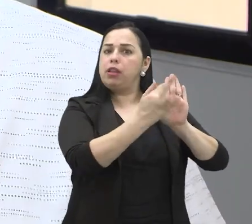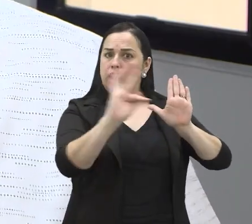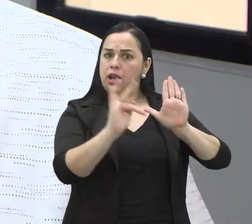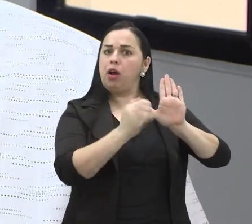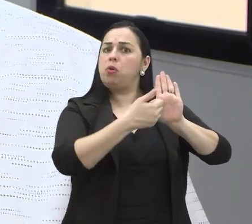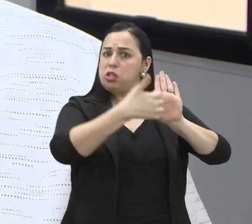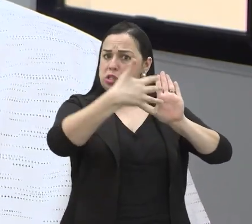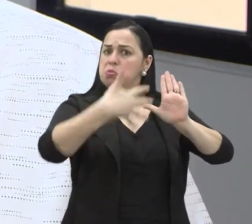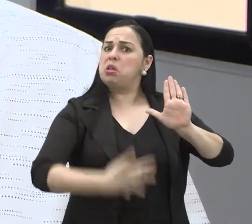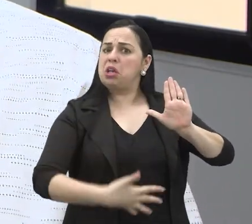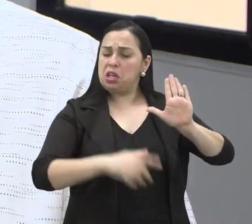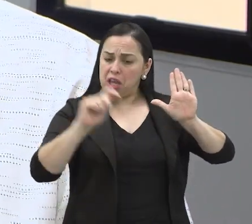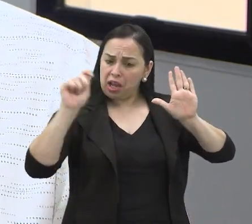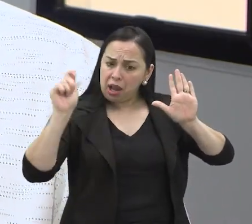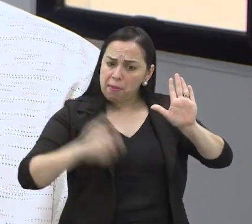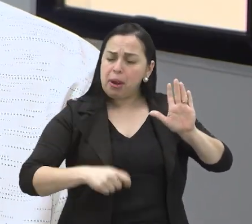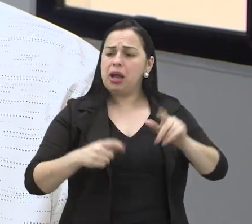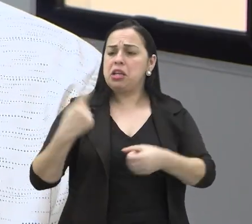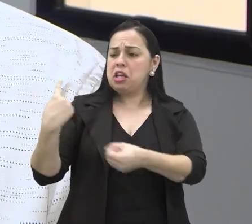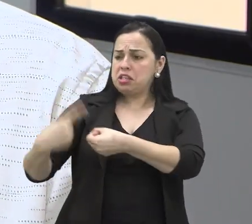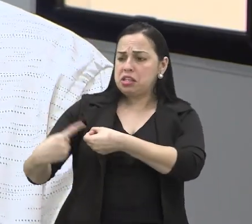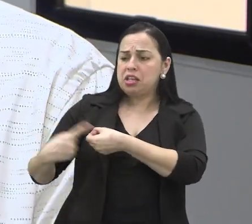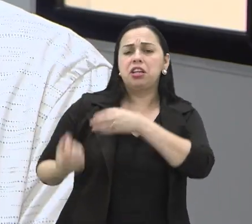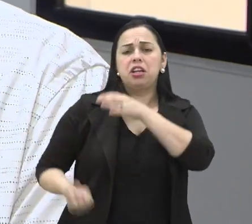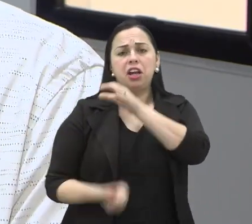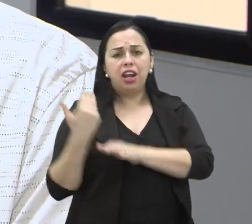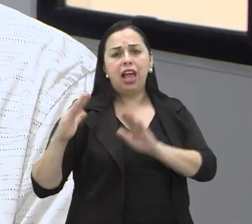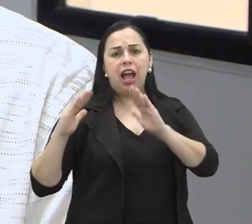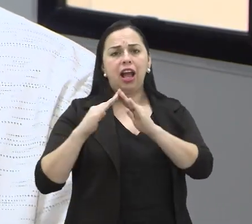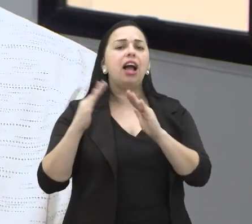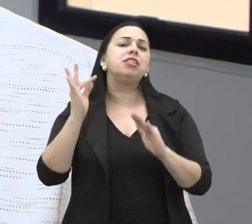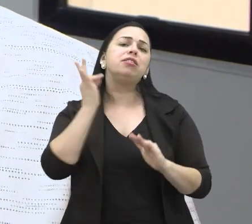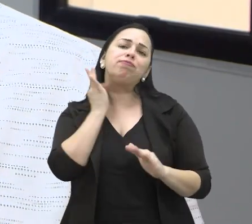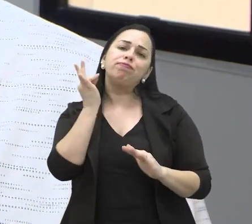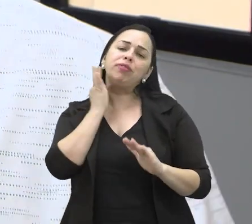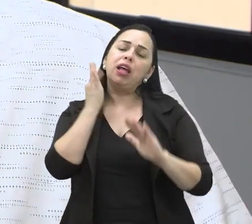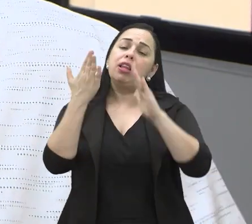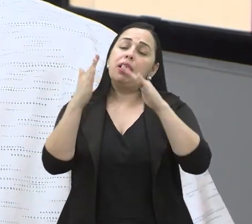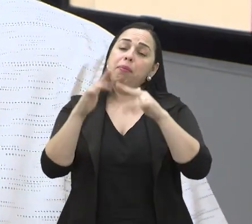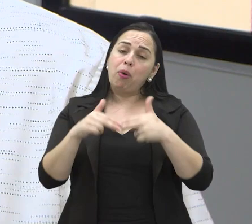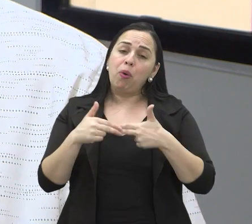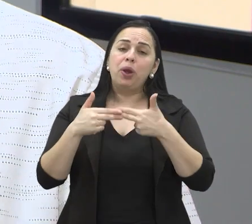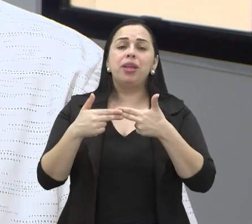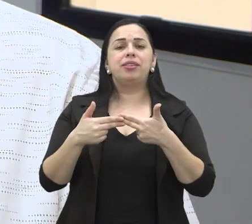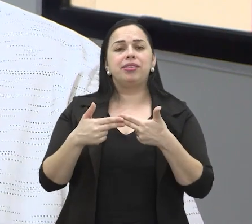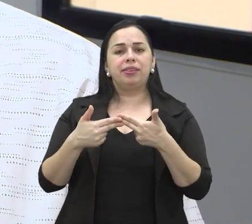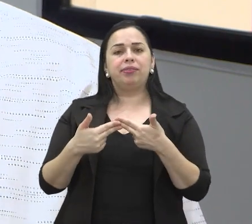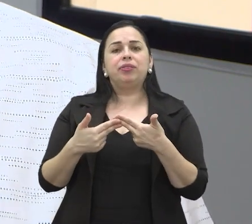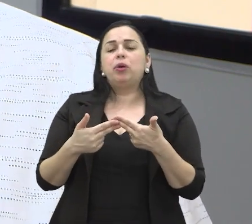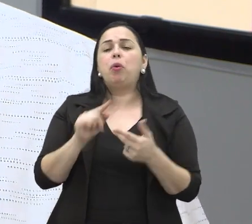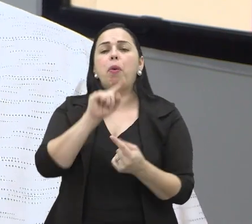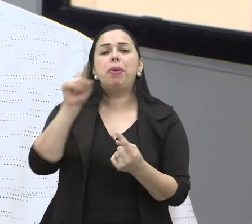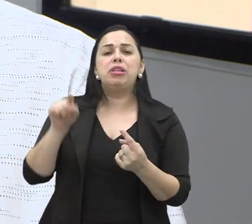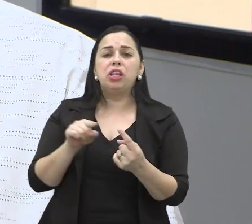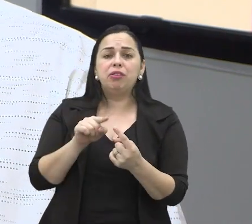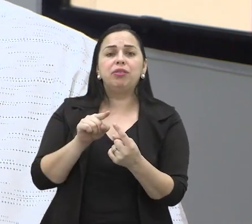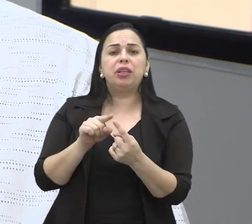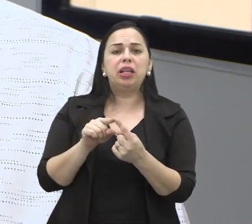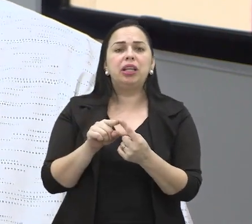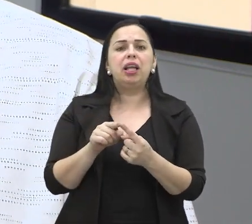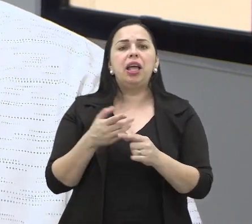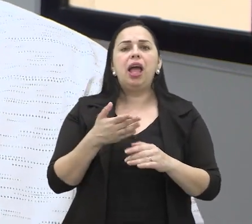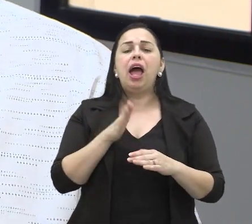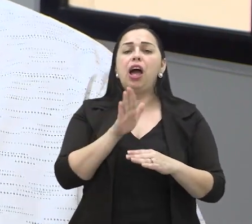Nada mais do que a gente ter essa oportunidade, né? A legislação permite que seja feita, a nova legislação, né? Permite que seja feita a